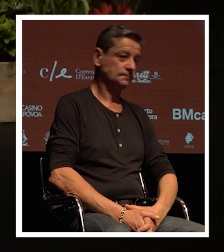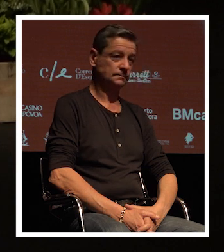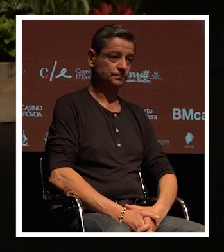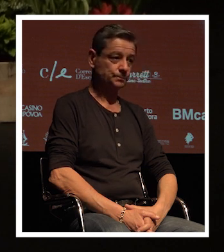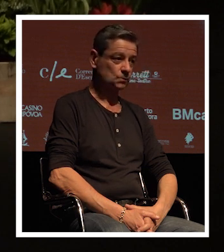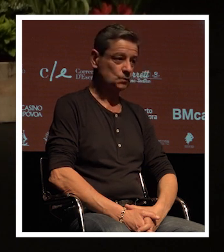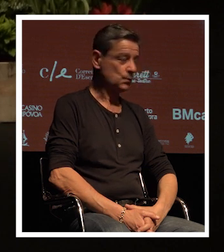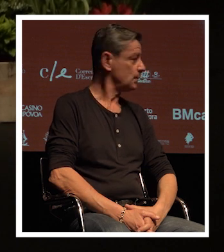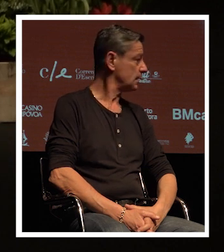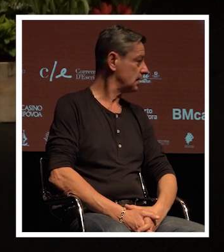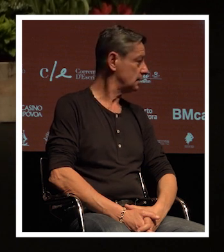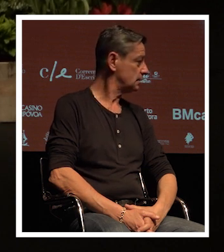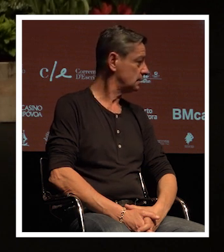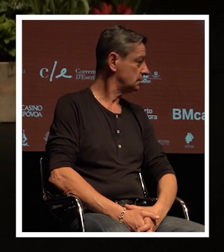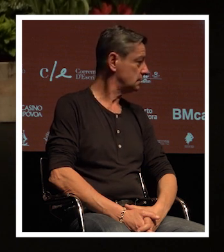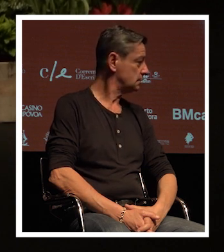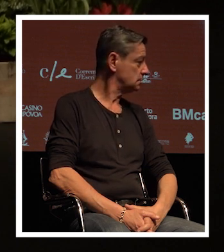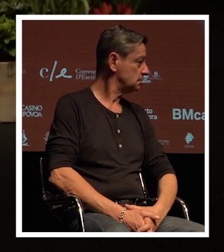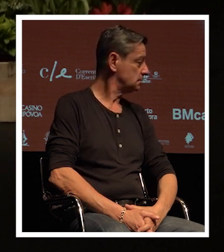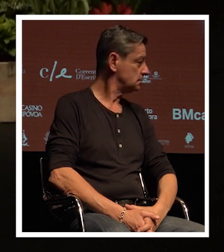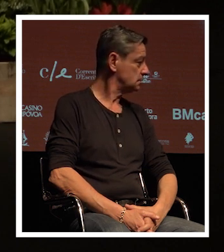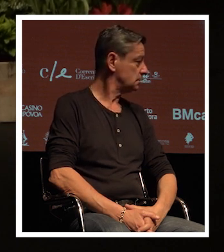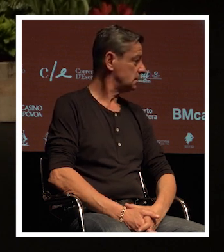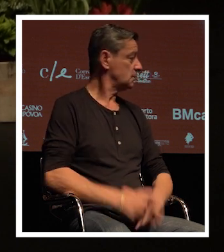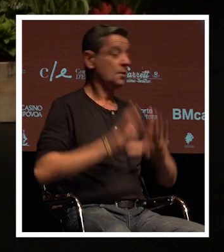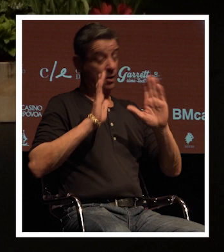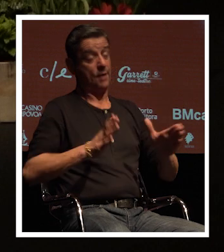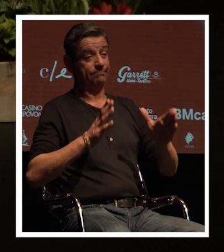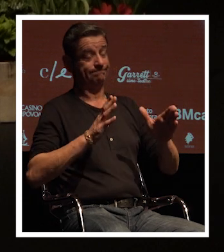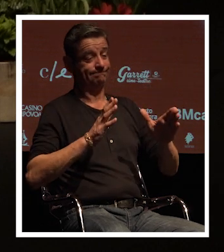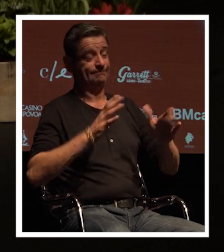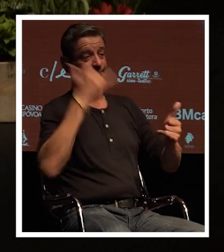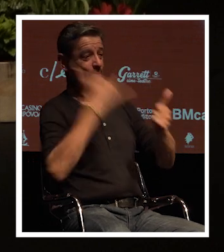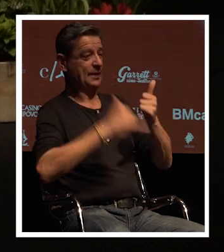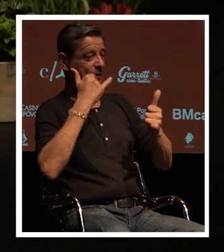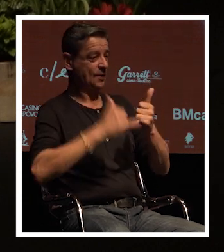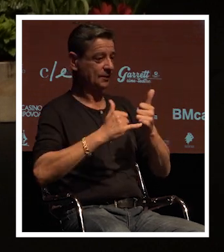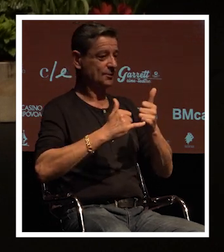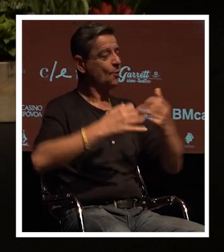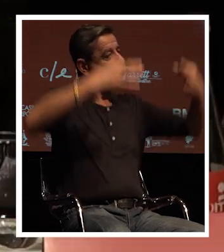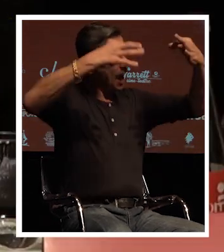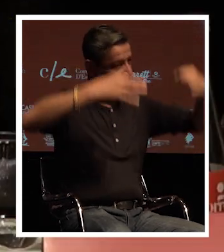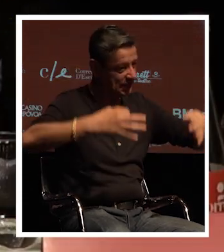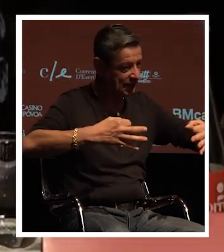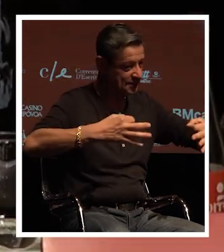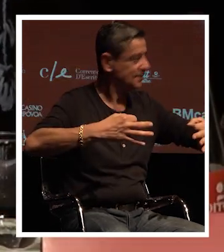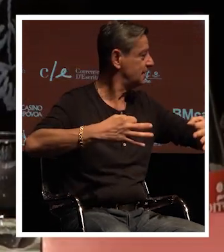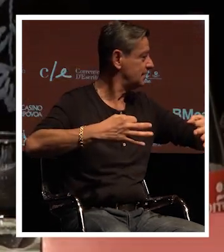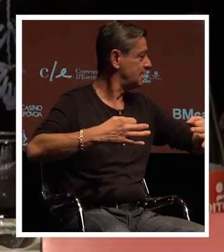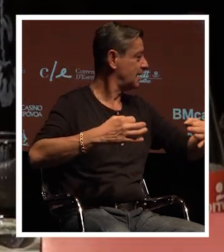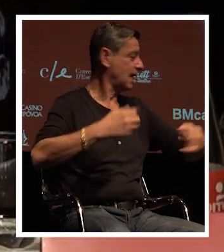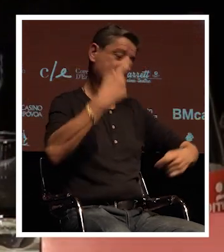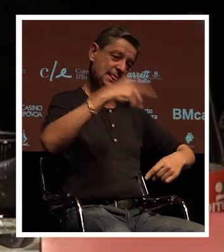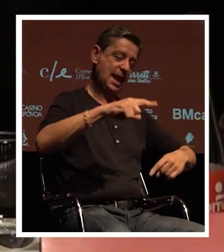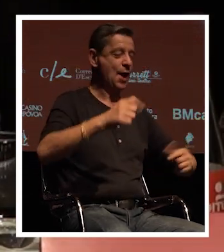nós o o Politicamente correto se calhar é perigoso o sermos corretos hantas até